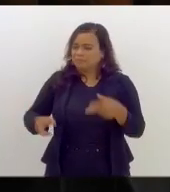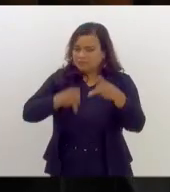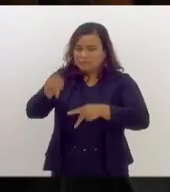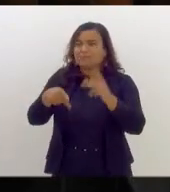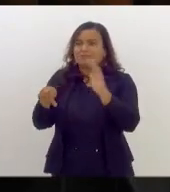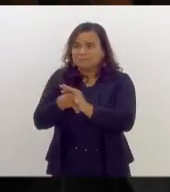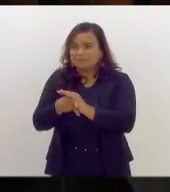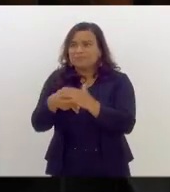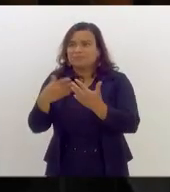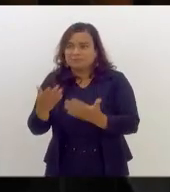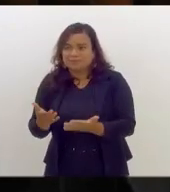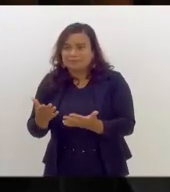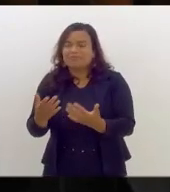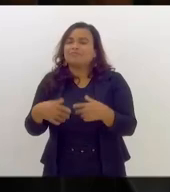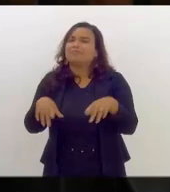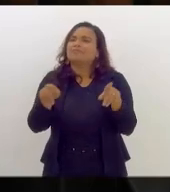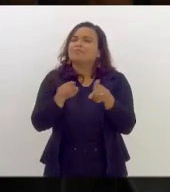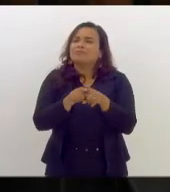também recursos